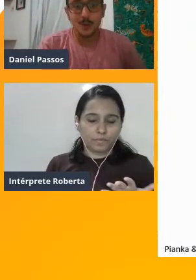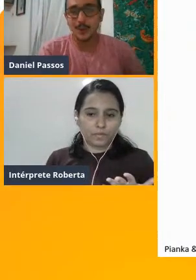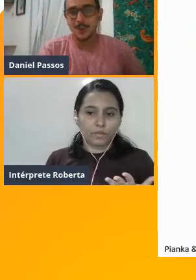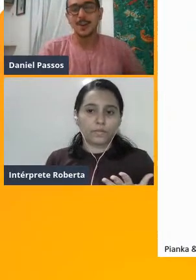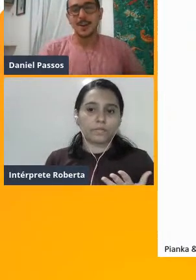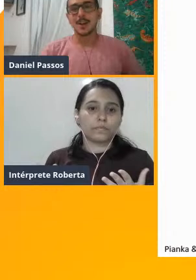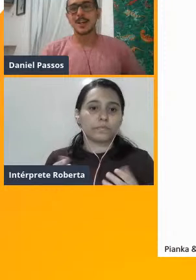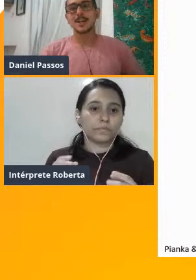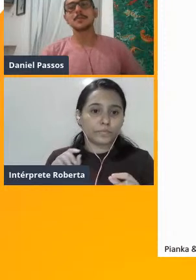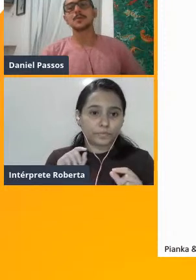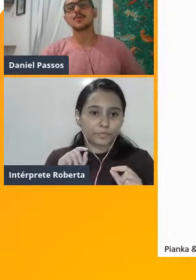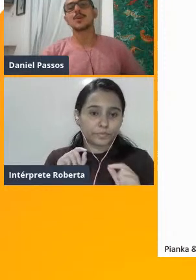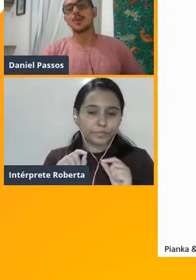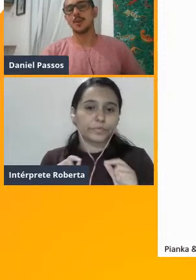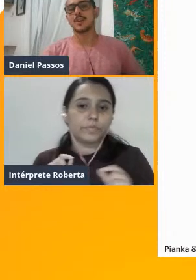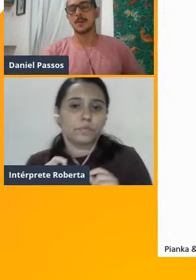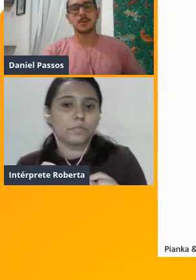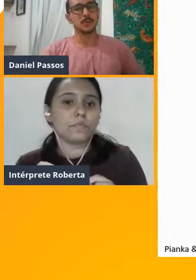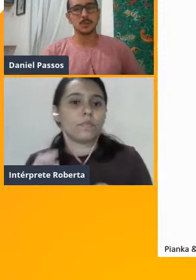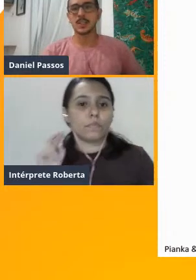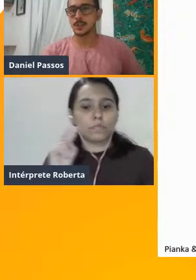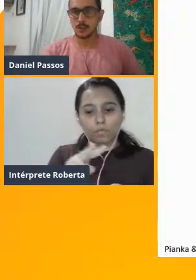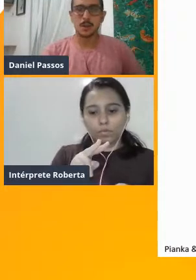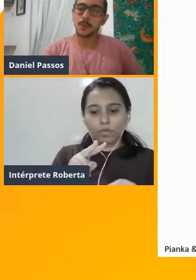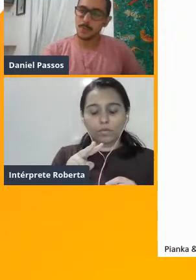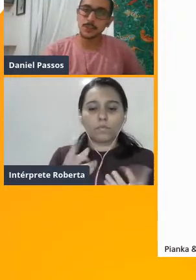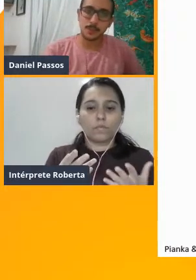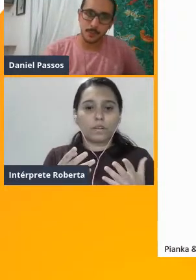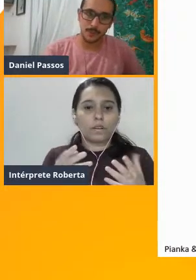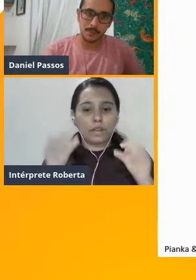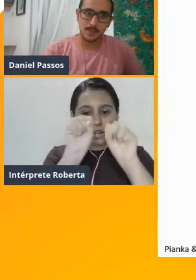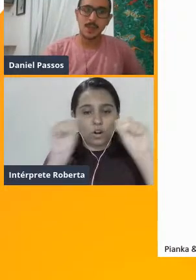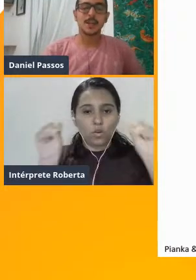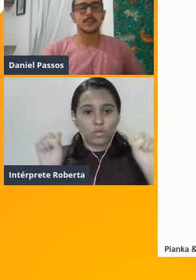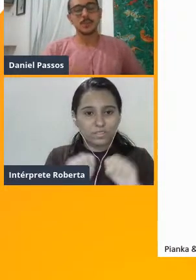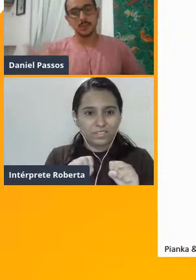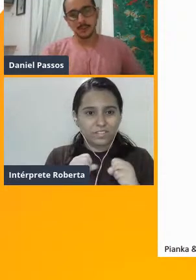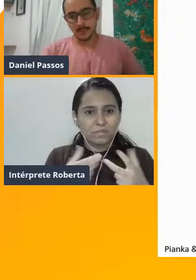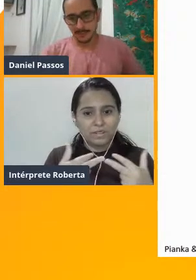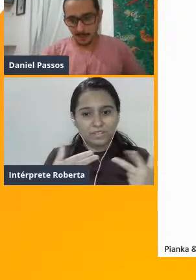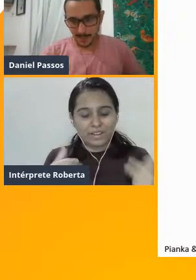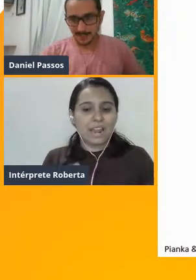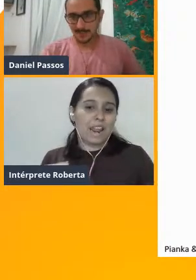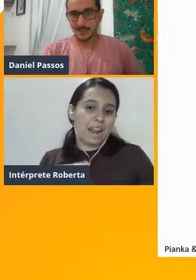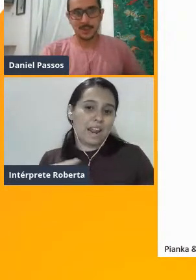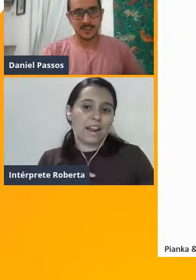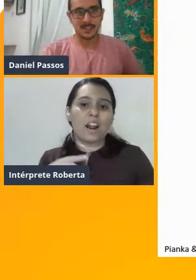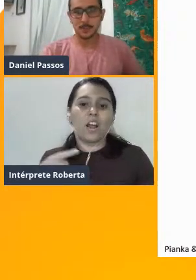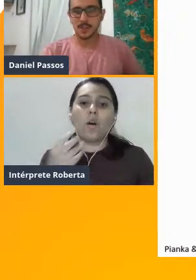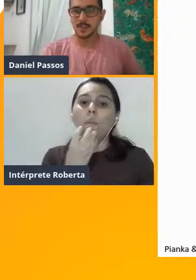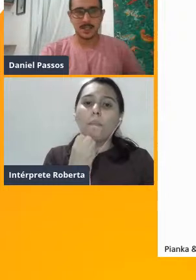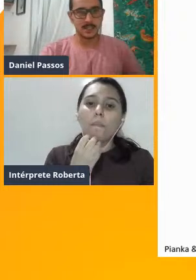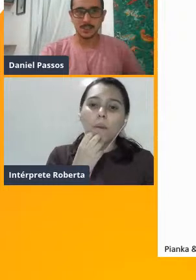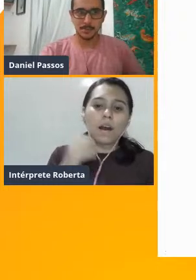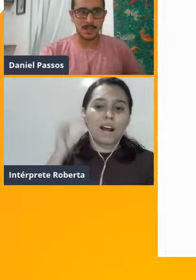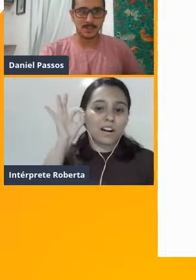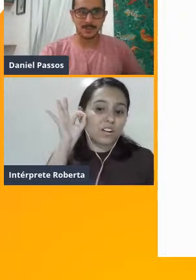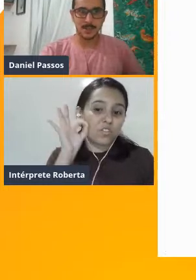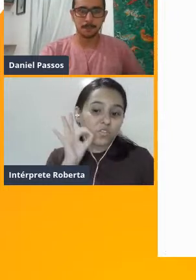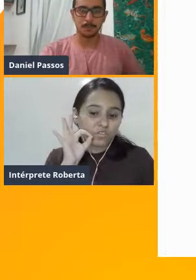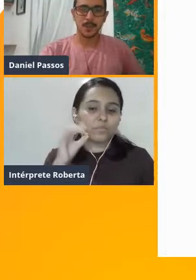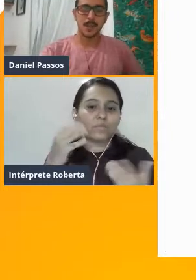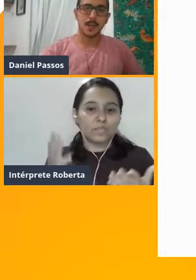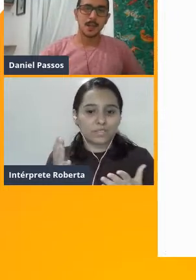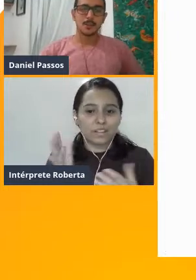ditos monogâmicos ocorrem. A promiscuidade ocorre por machos e por fêmeas. Então, isso também está sendo revelado por eles a cada dia